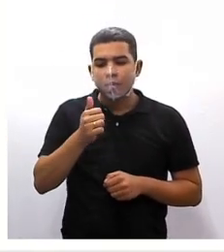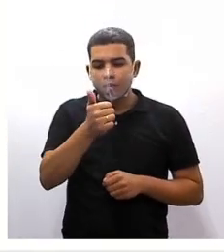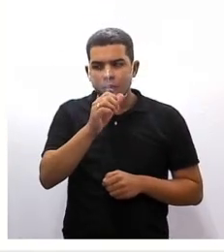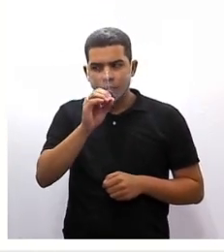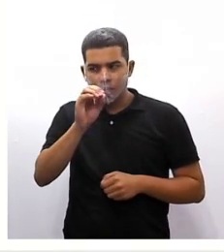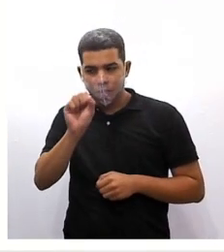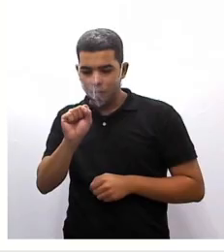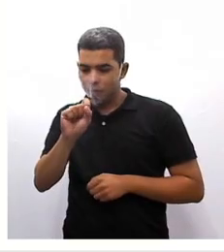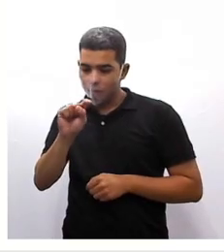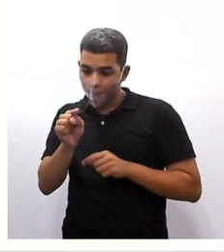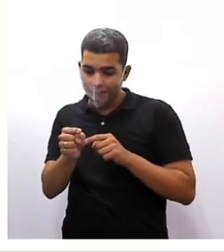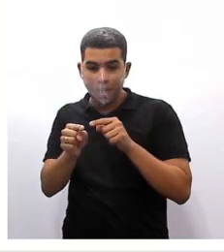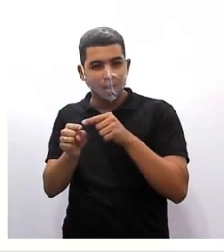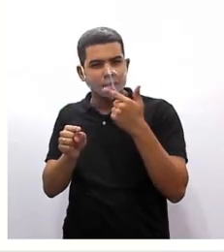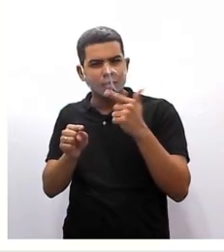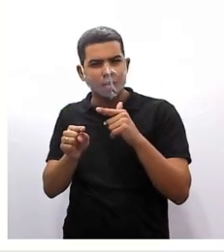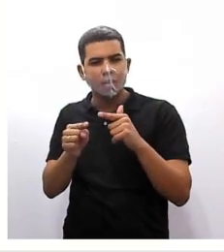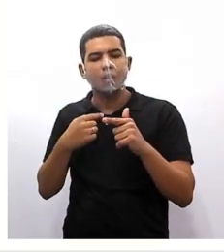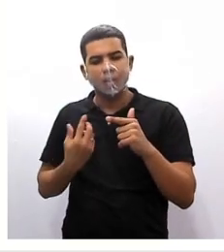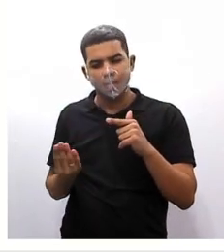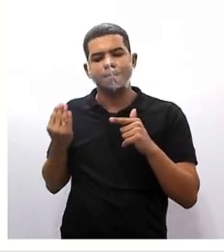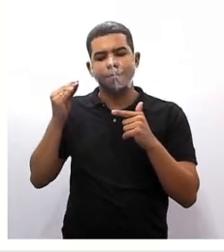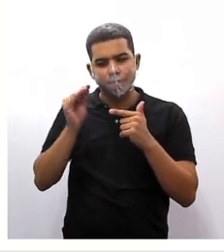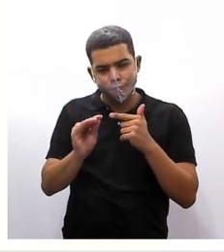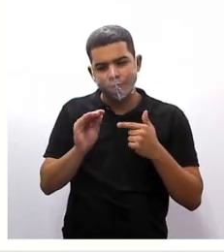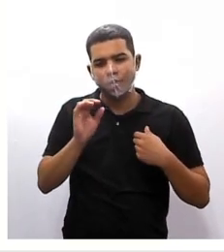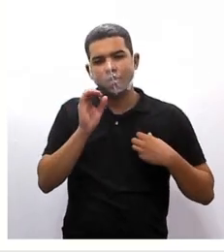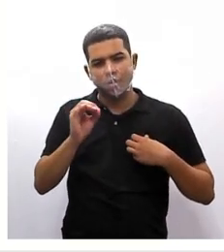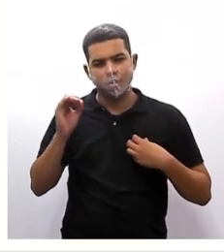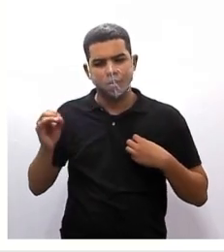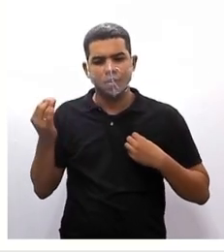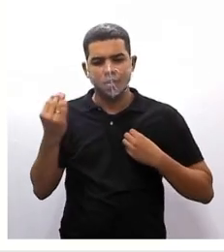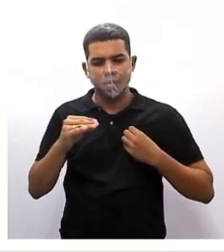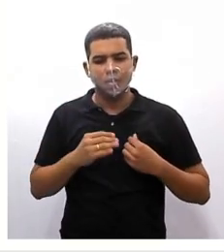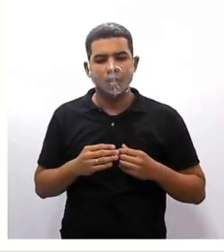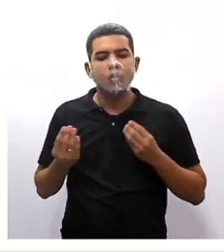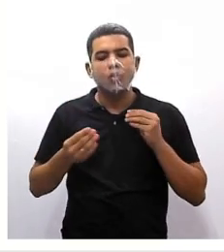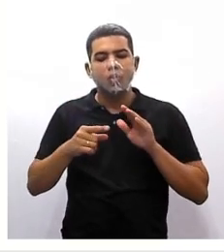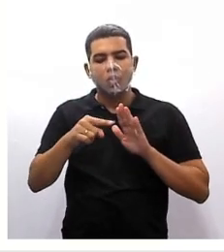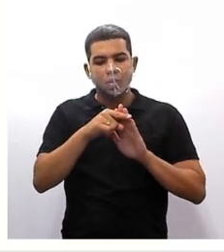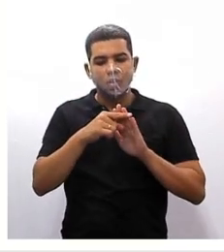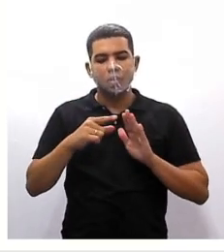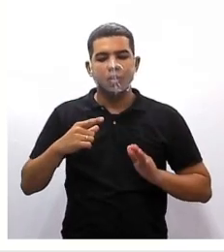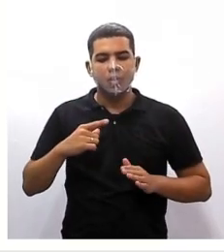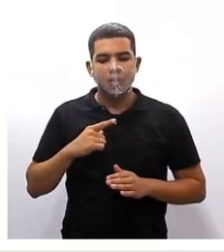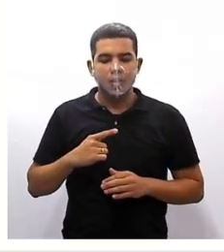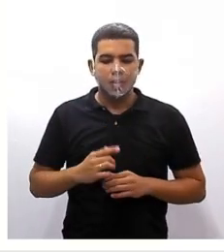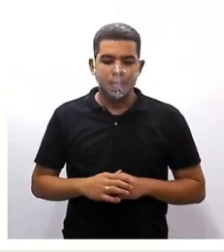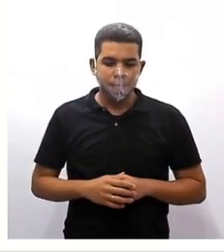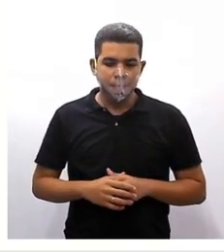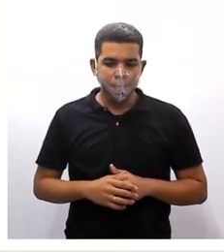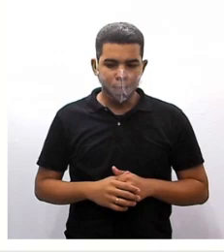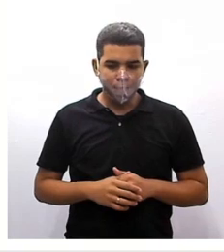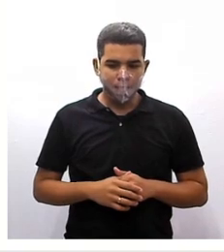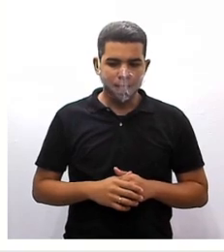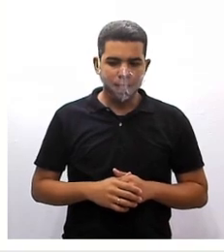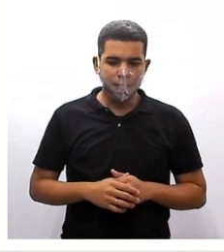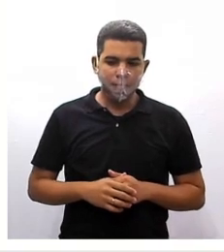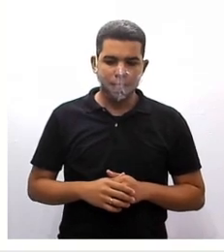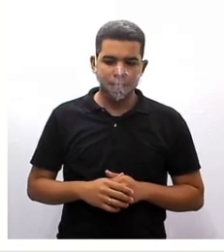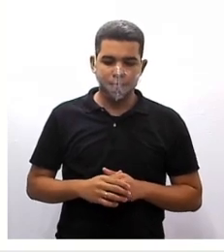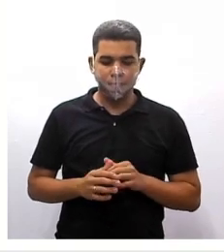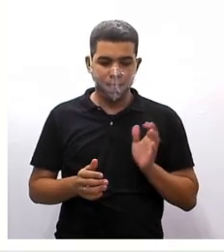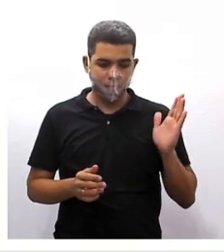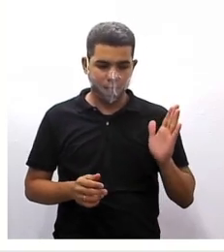Eu coloquei a vírgula embaixo e acrescentei o zero. E fazendo a subtração, que é o menos. Aí vem da direita